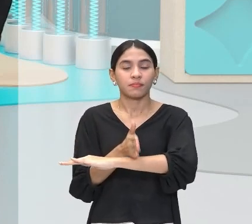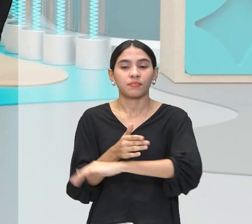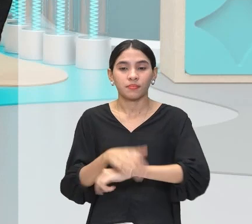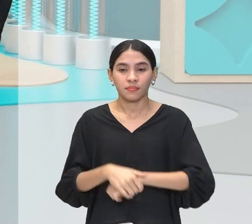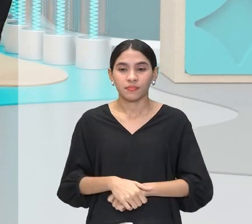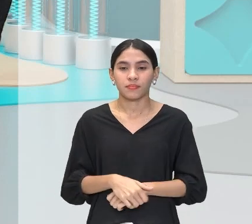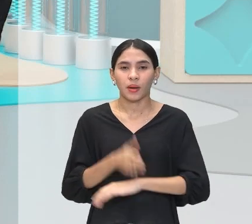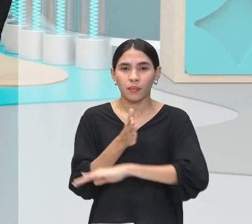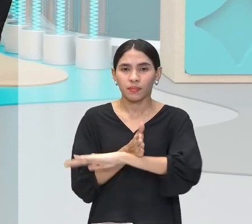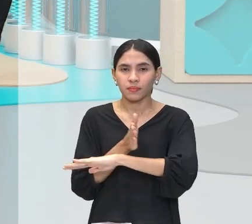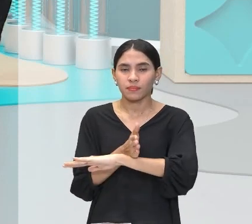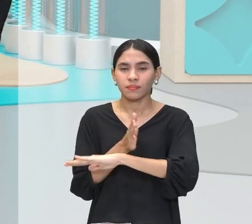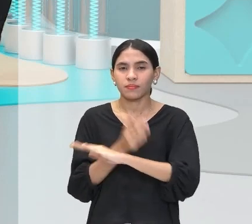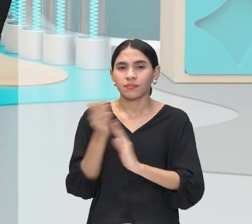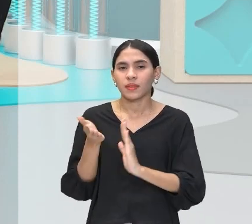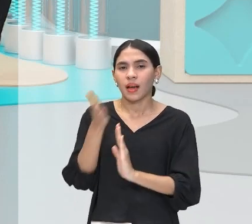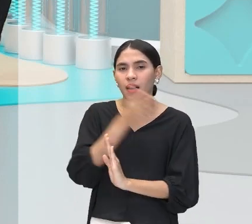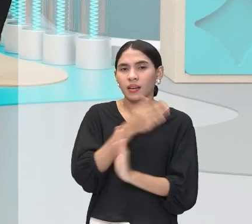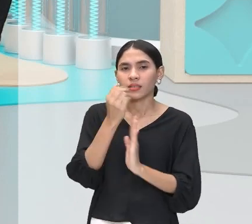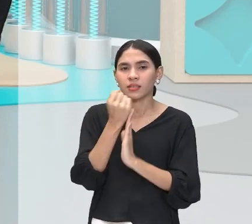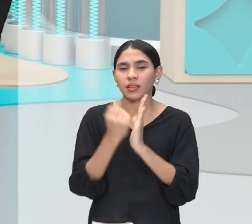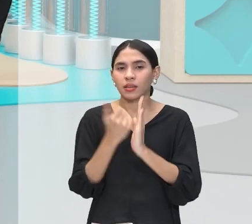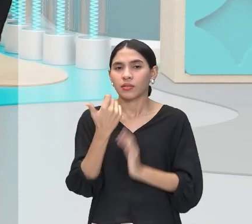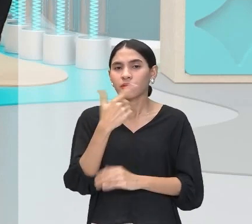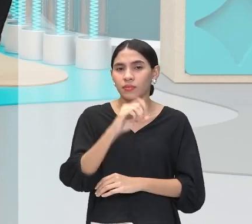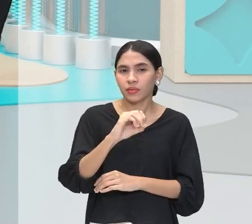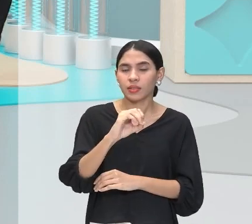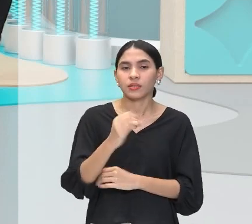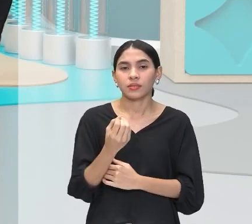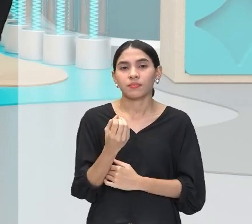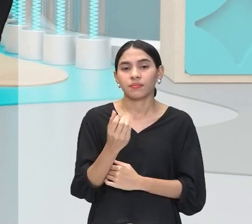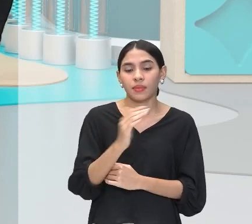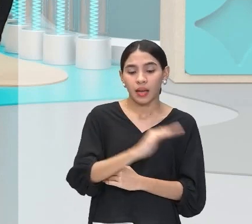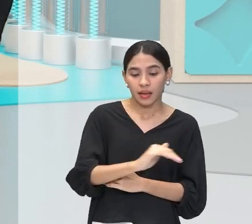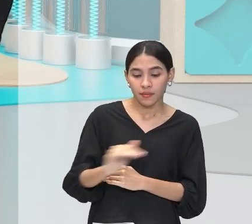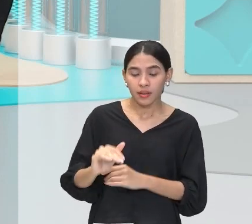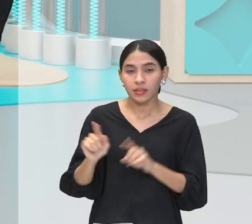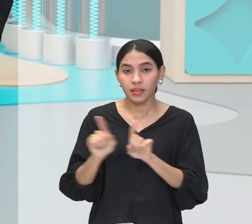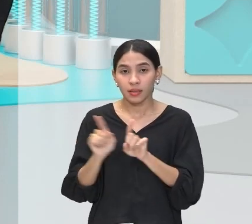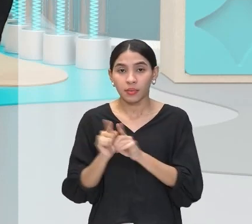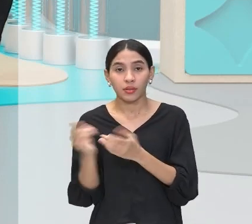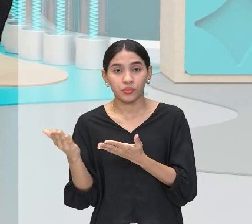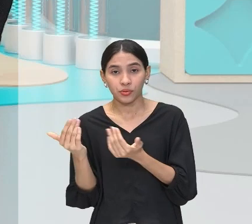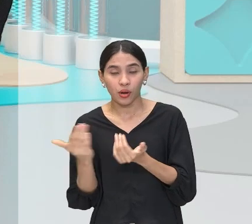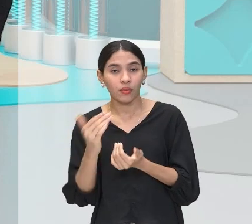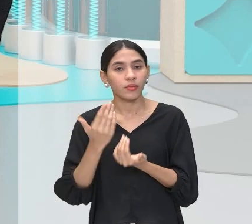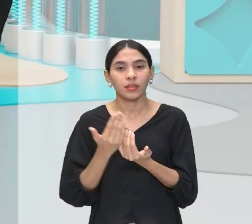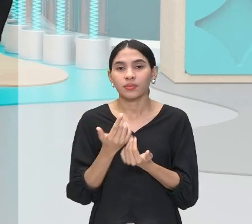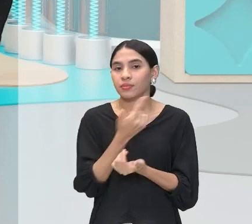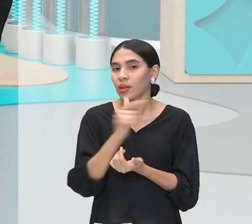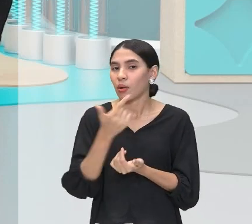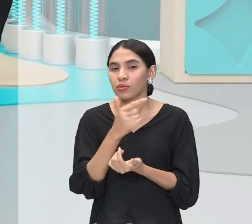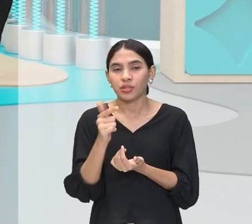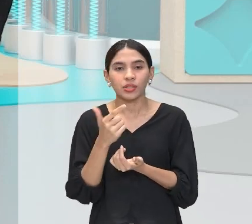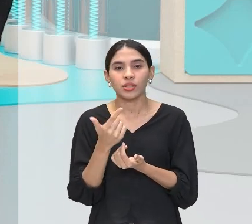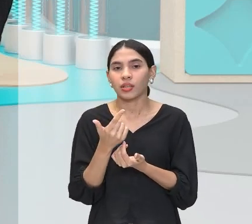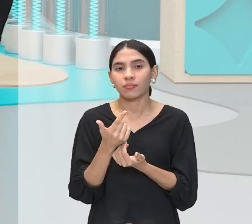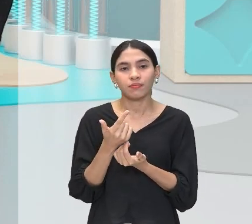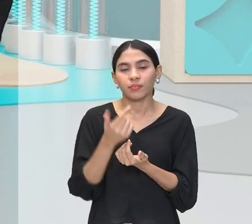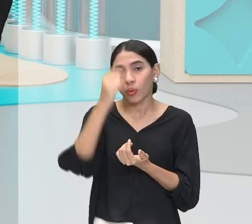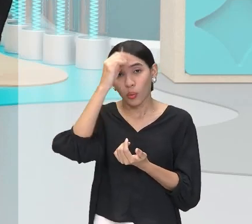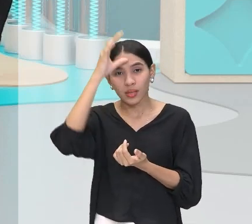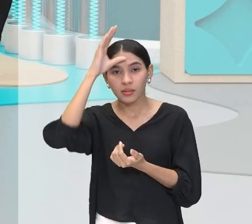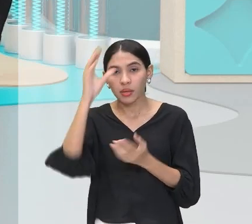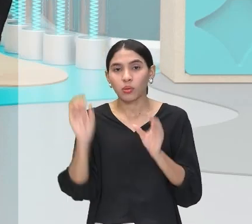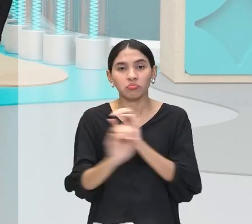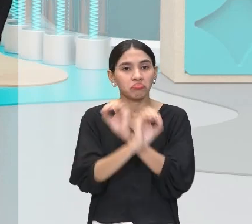um pouquinho antes do século XX, né? Tanto a infância quanto a adolescência não eram reconhecidas de maneira distinta. Foi